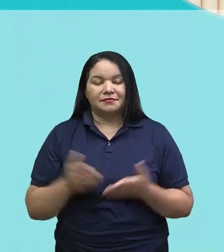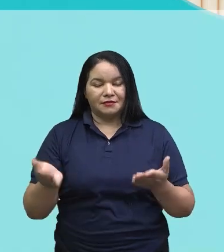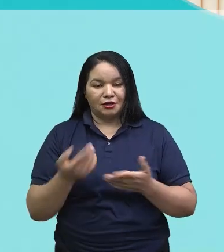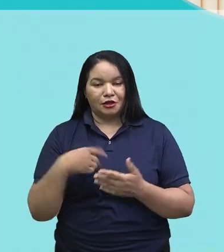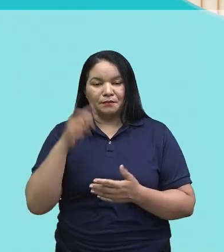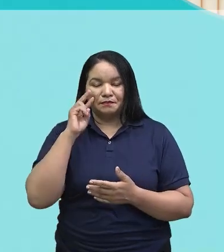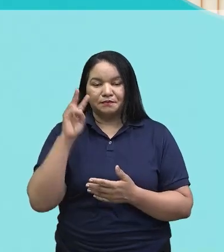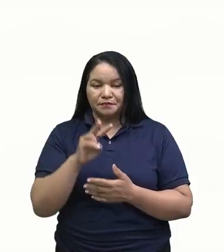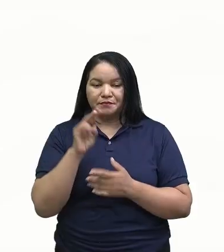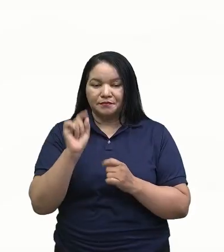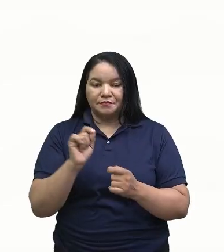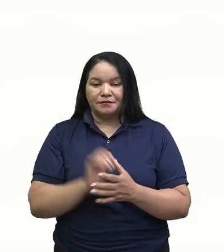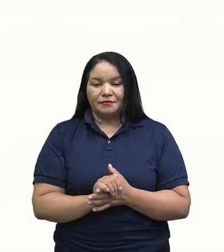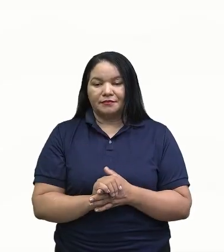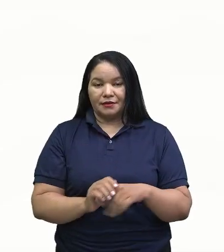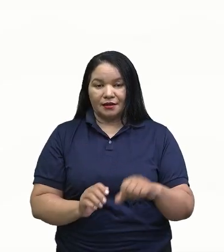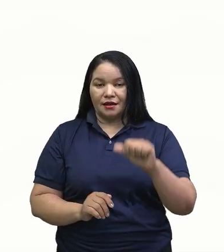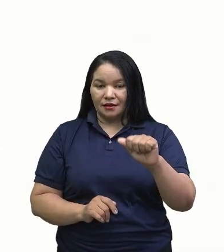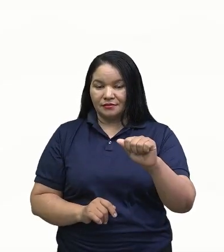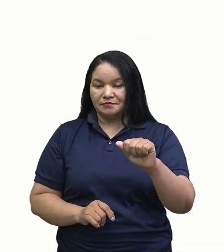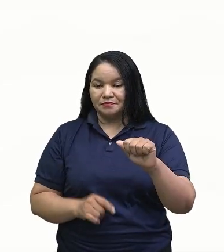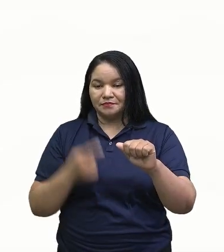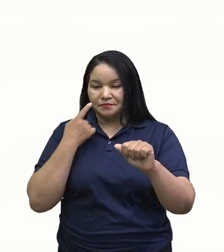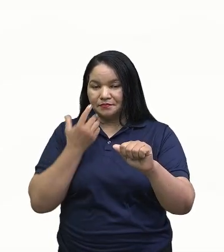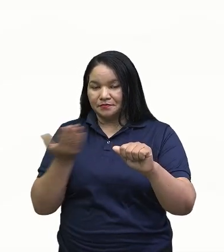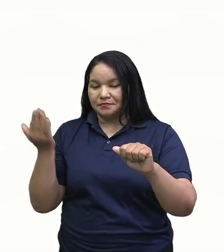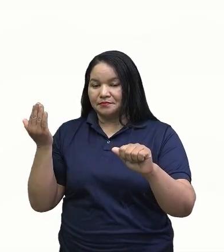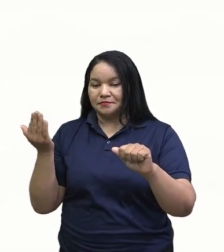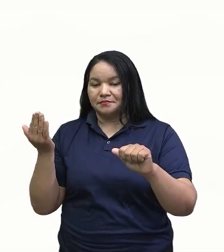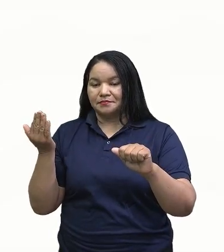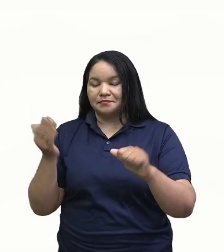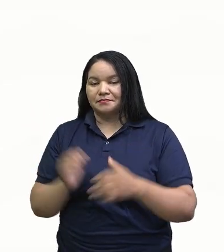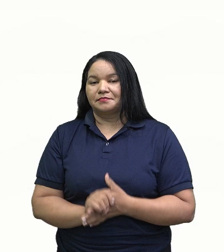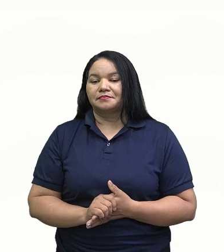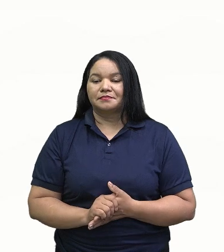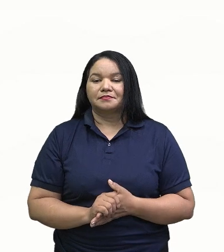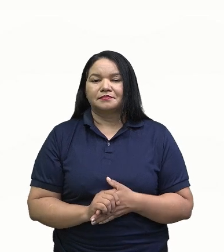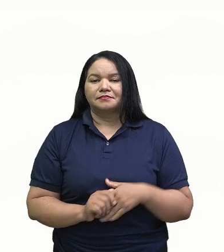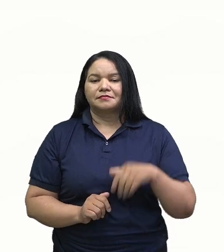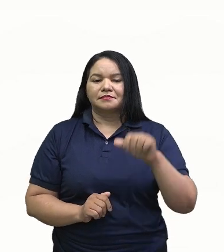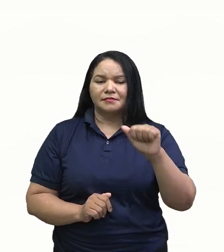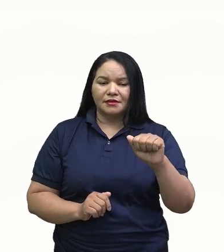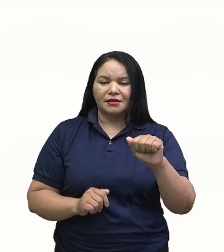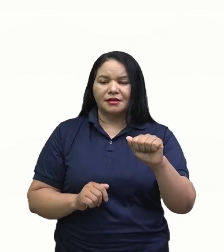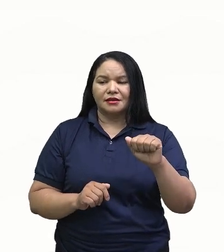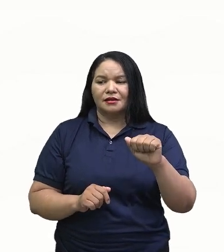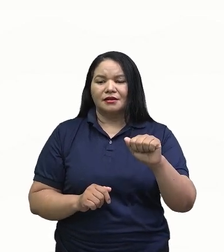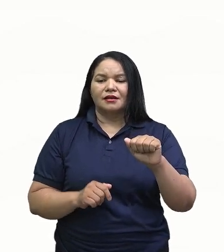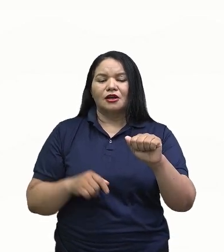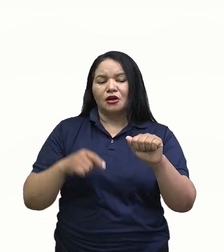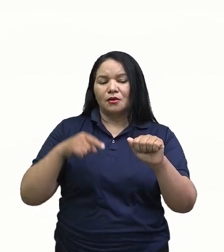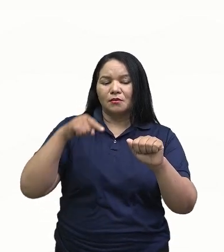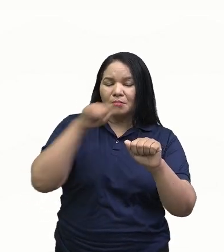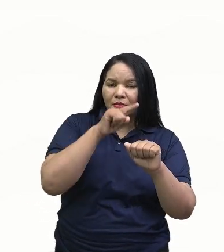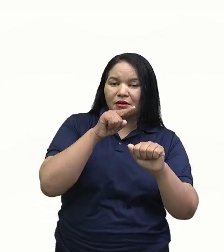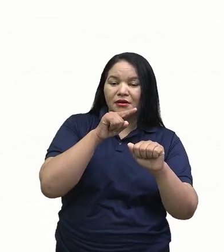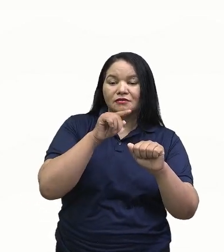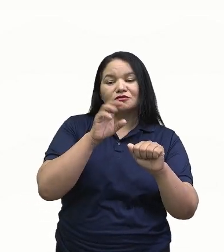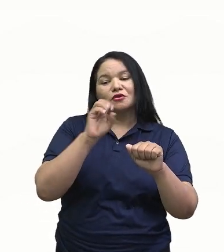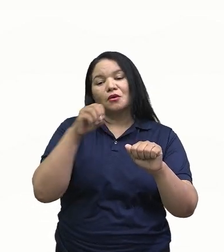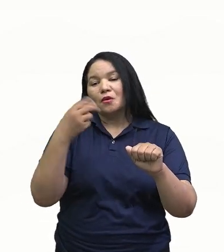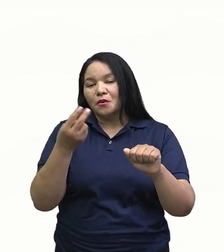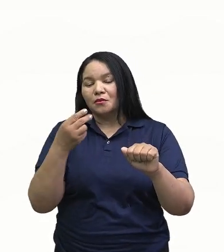olhar para o A, que no caso ele é sem crase ou com a crase? No caso,